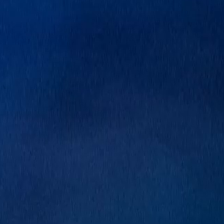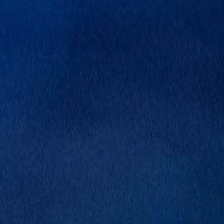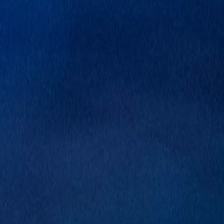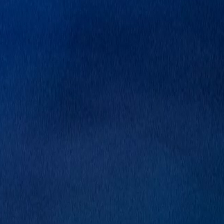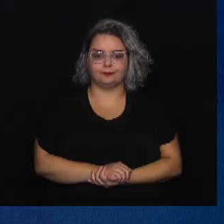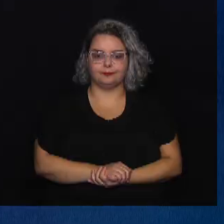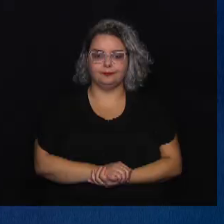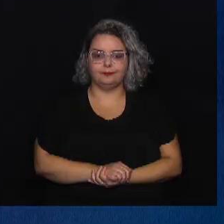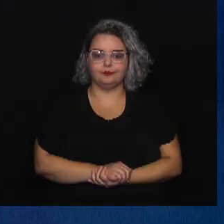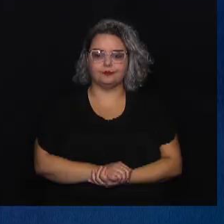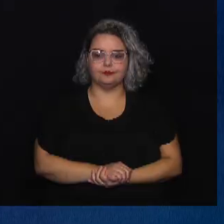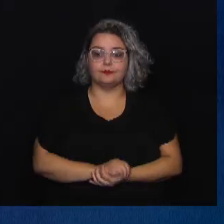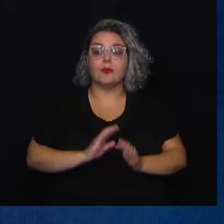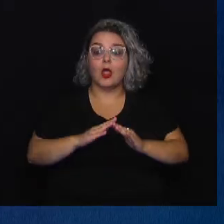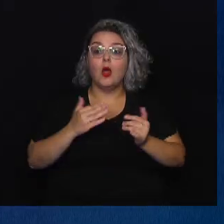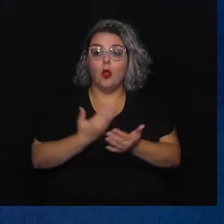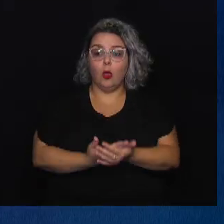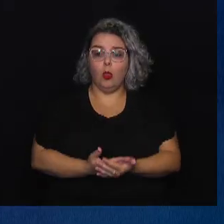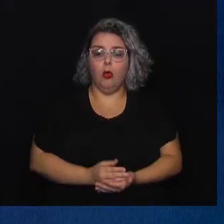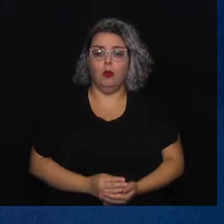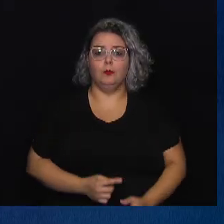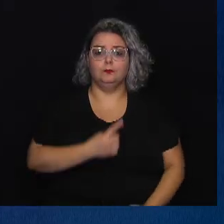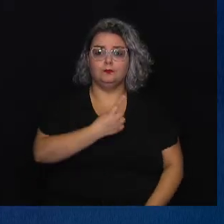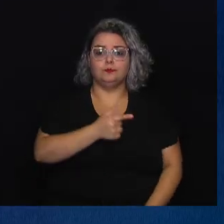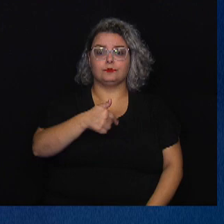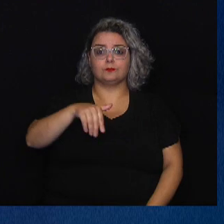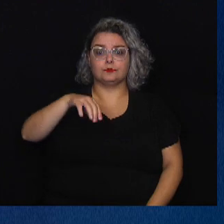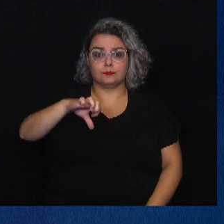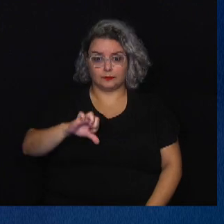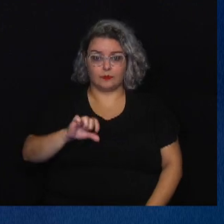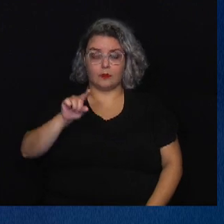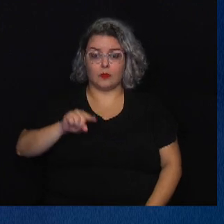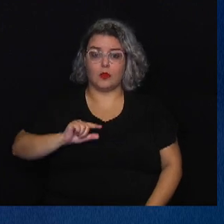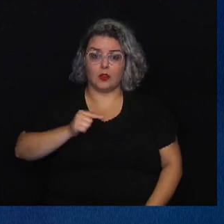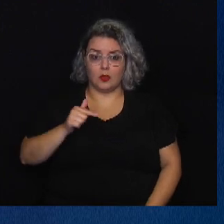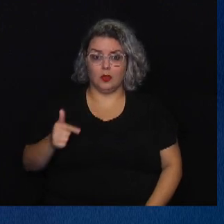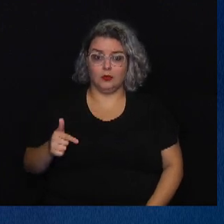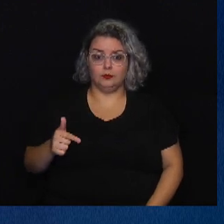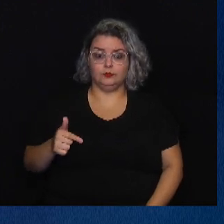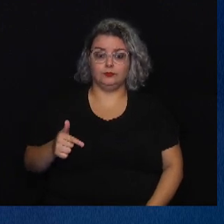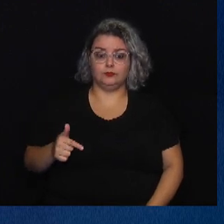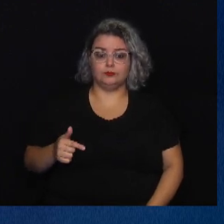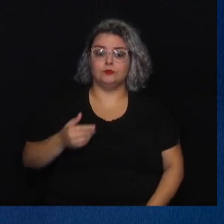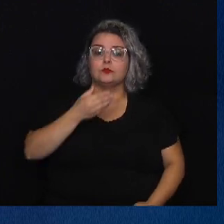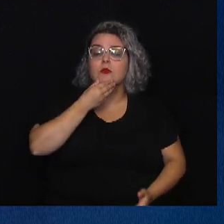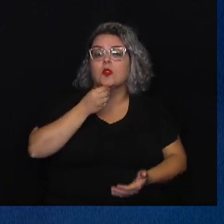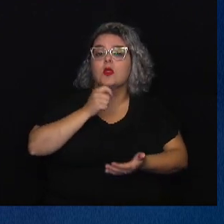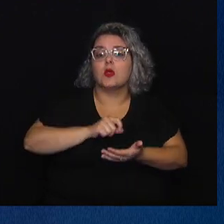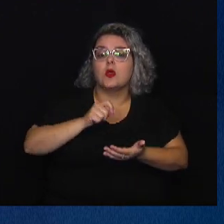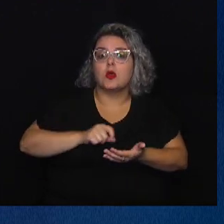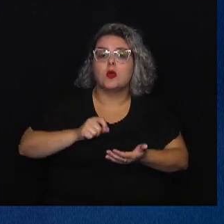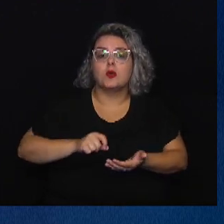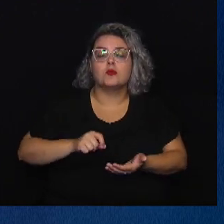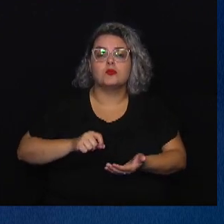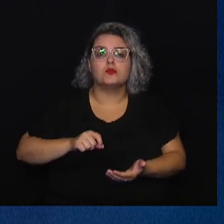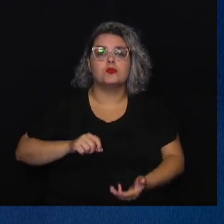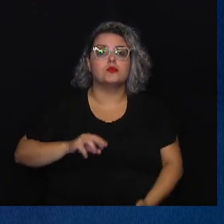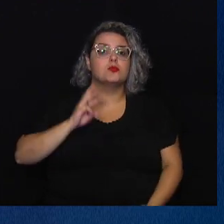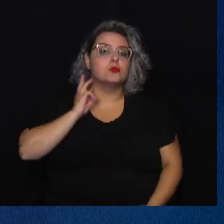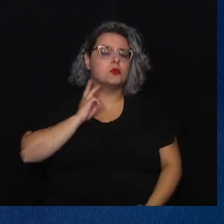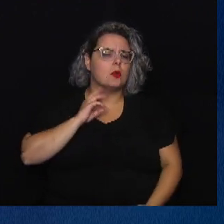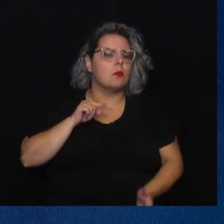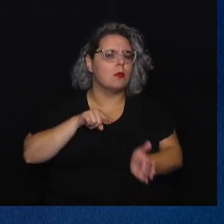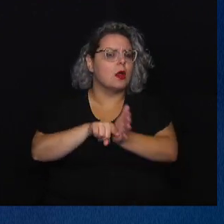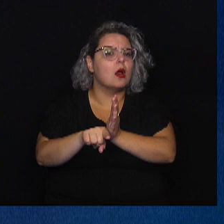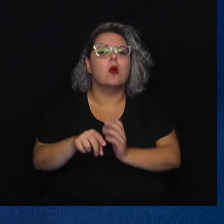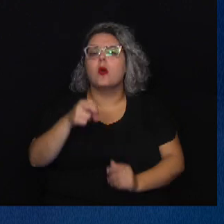O requerimento número 1079 de 2022, de autoria do vereador Cecílio Santos, questiona a prefeitura